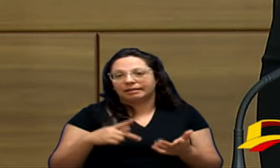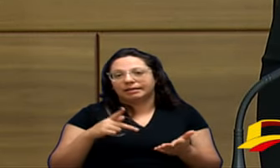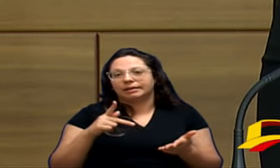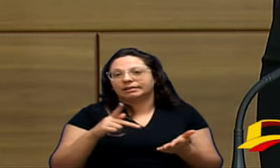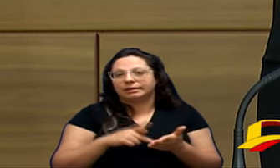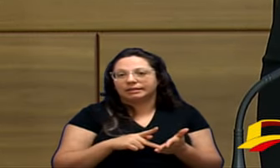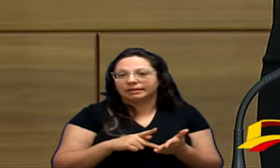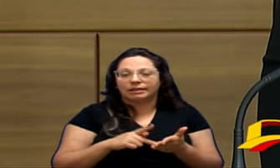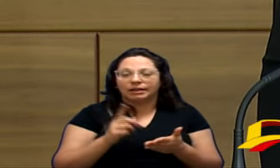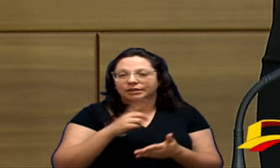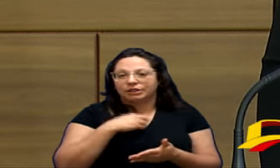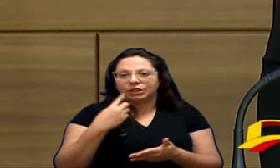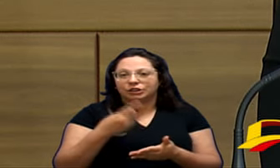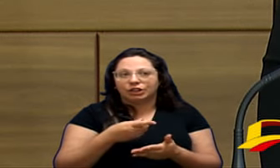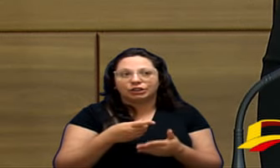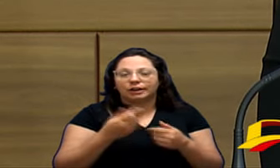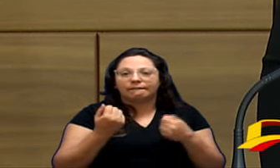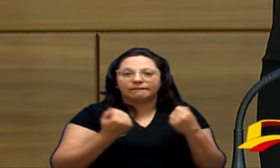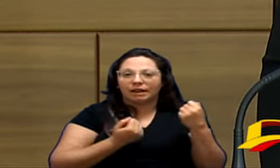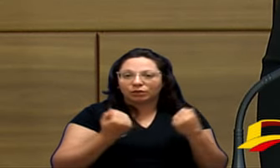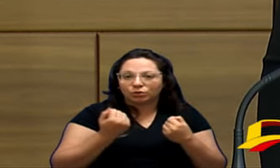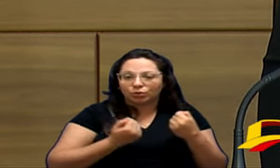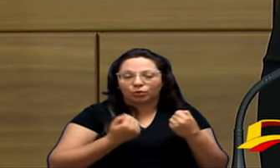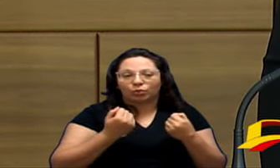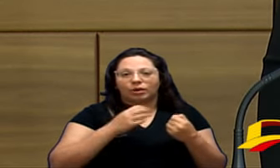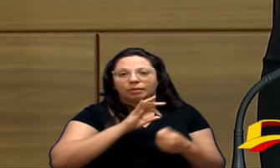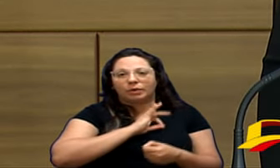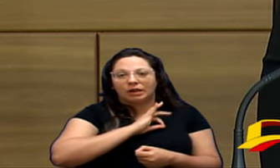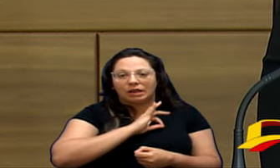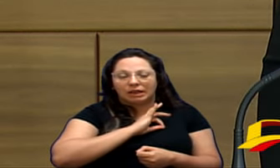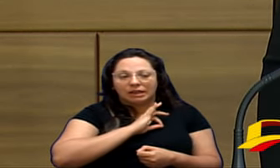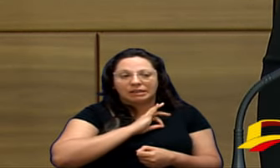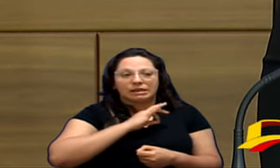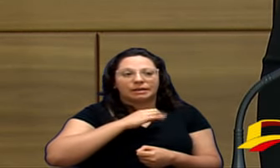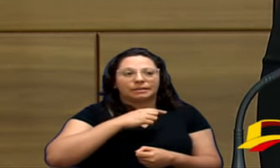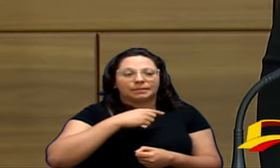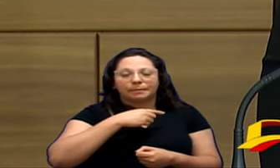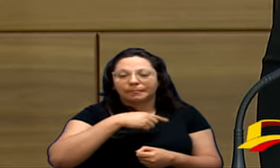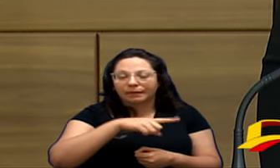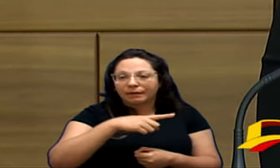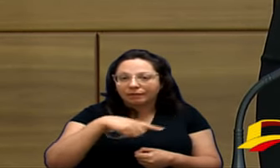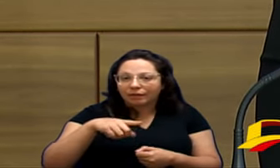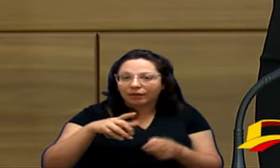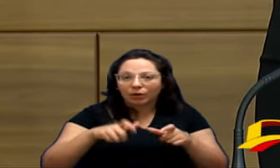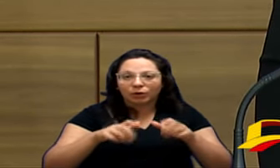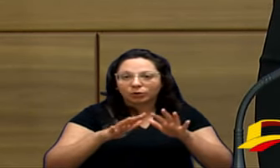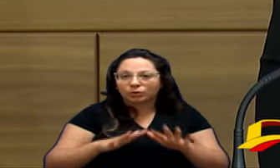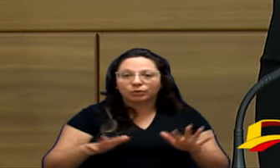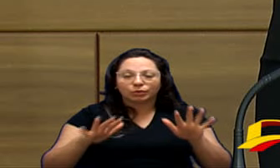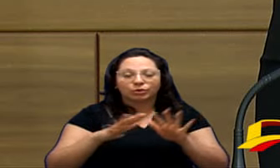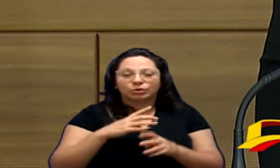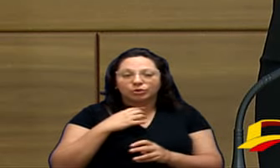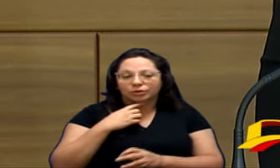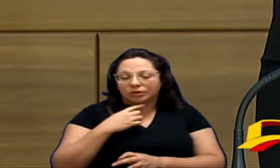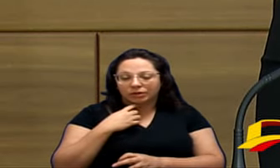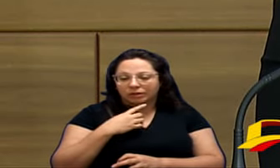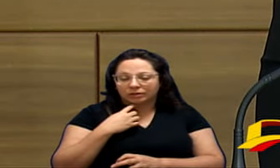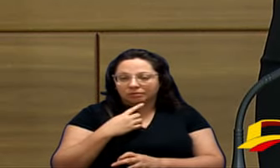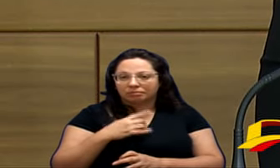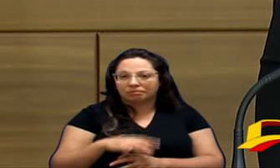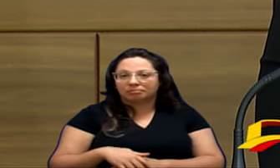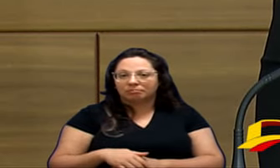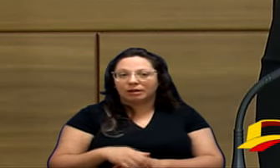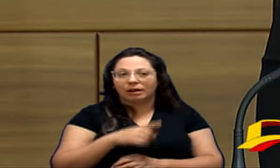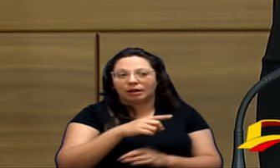nós não podemos desaar viaturas a guarda civil colocar isso no papel sob pena de uma eventual improbidade destinado ao Patrulhamento de determinada